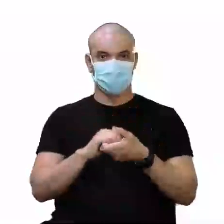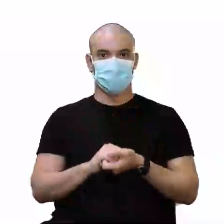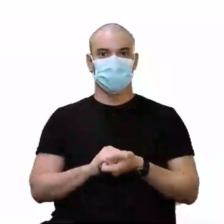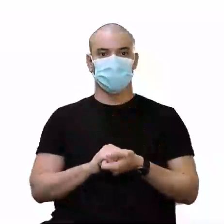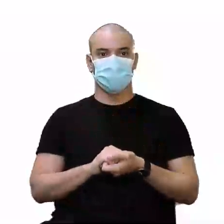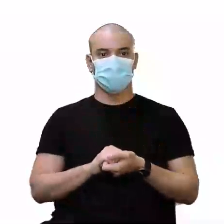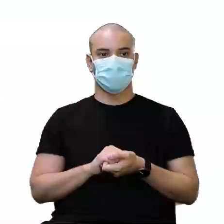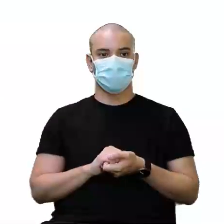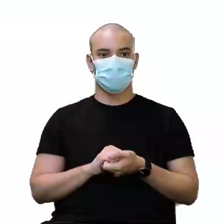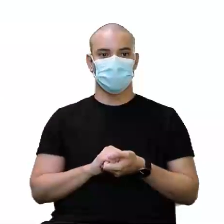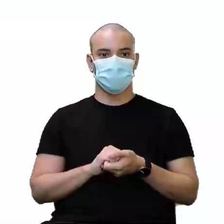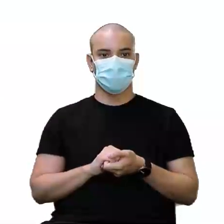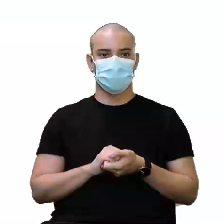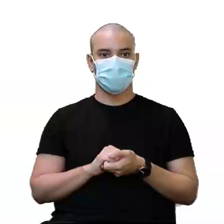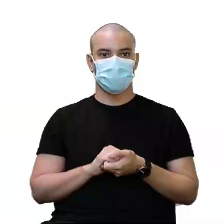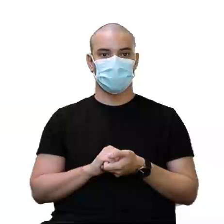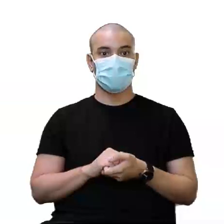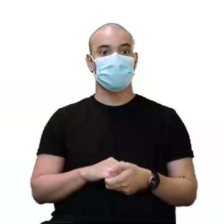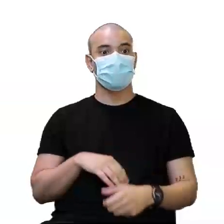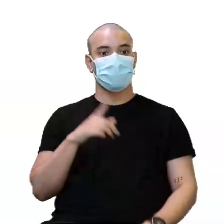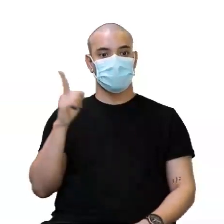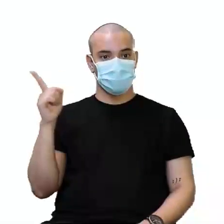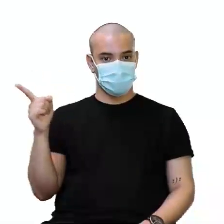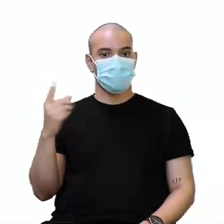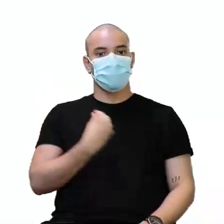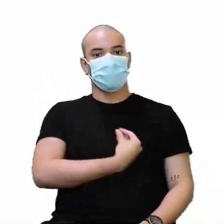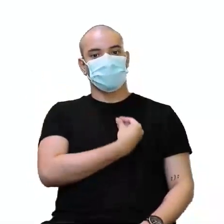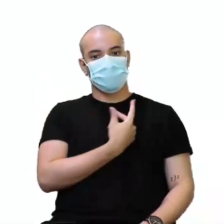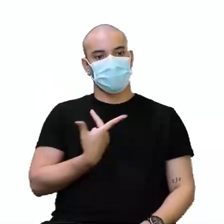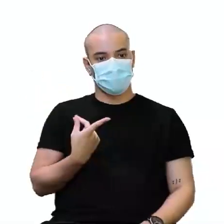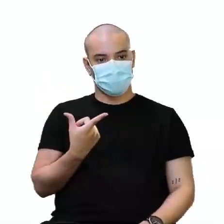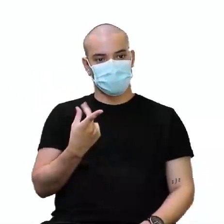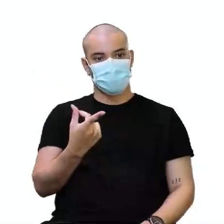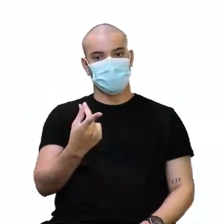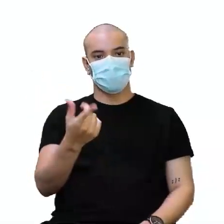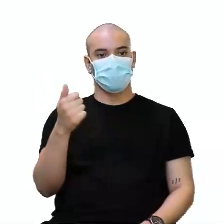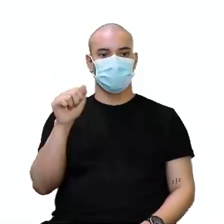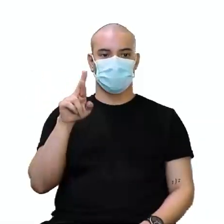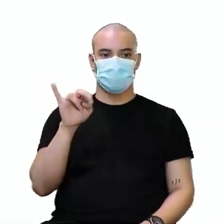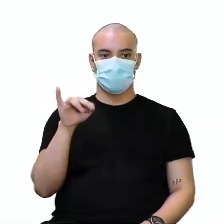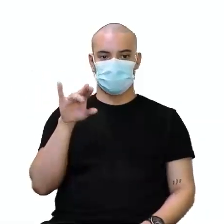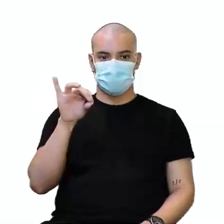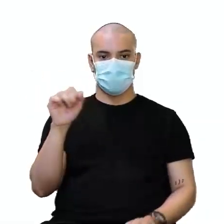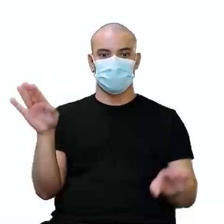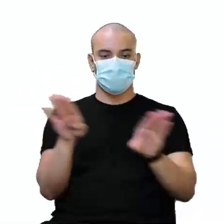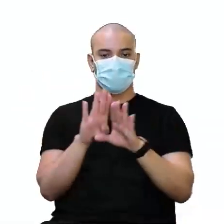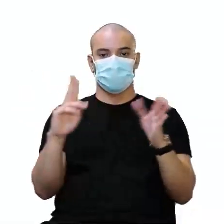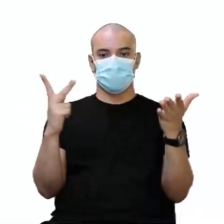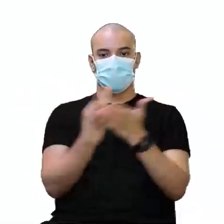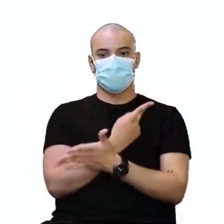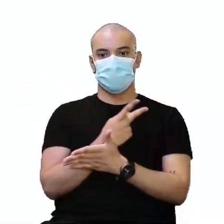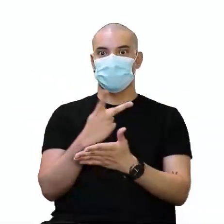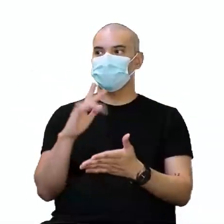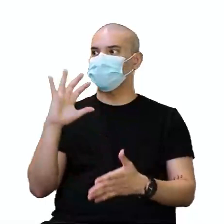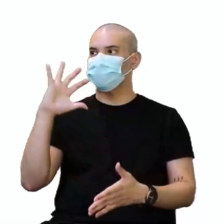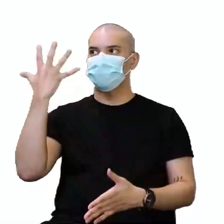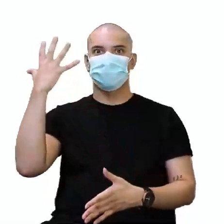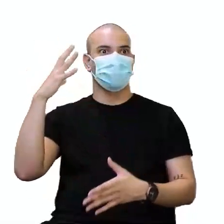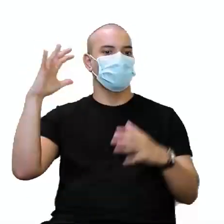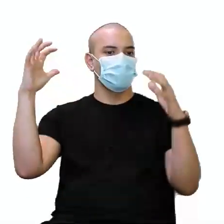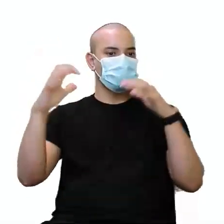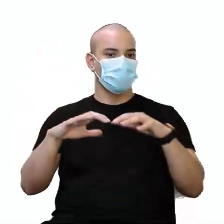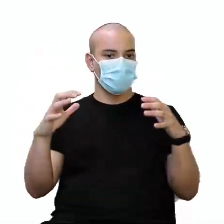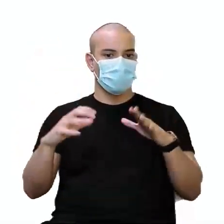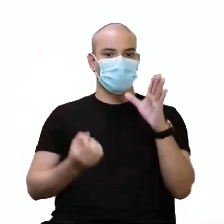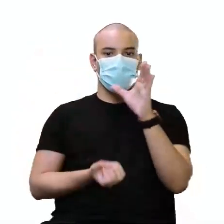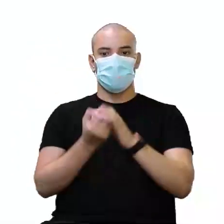questão. Então, esses organismos foram preservados sobre arenitos e sobre a ação de eventos catastróficos, como